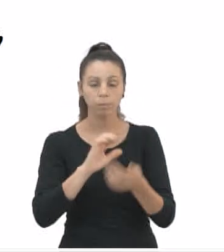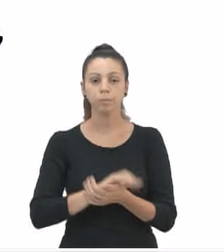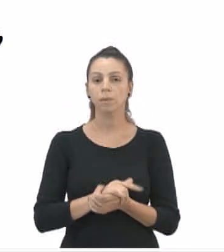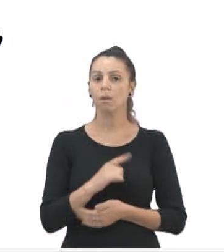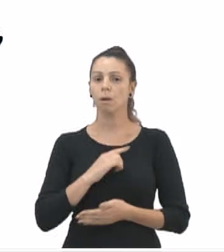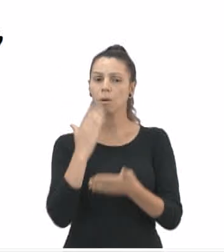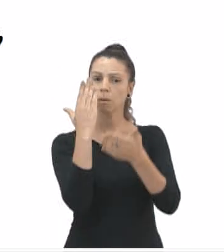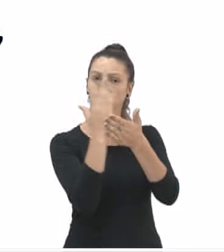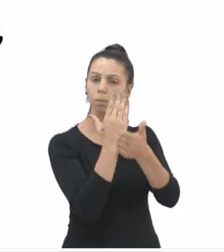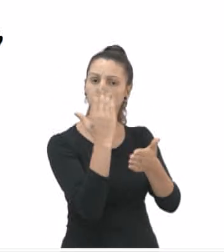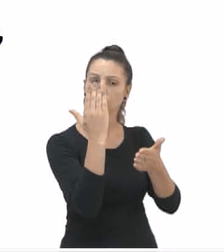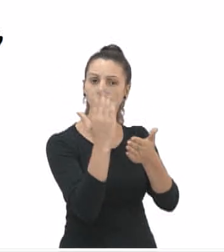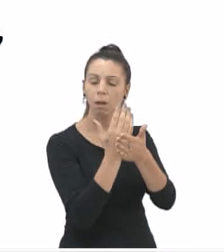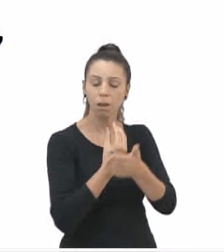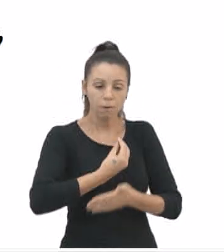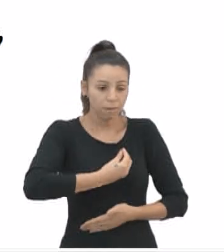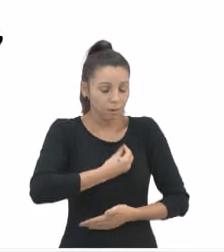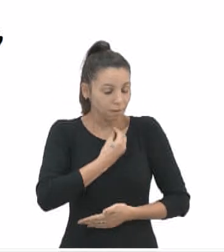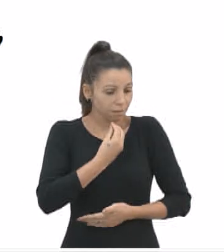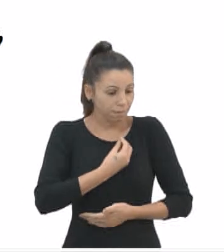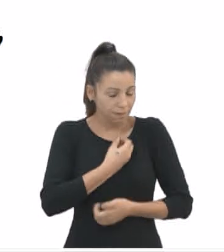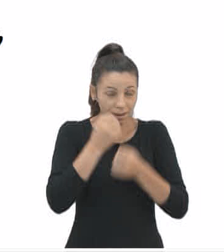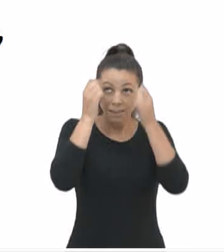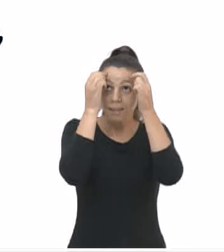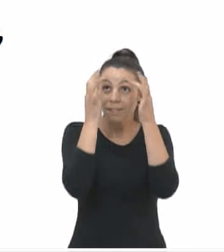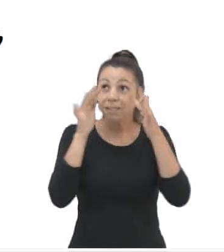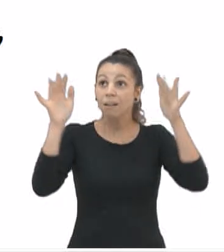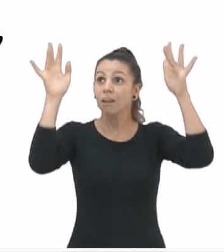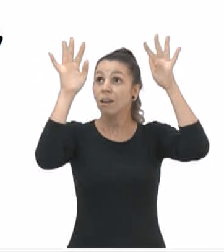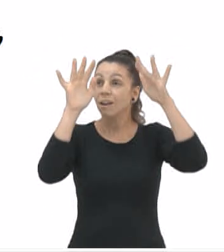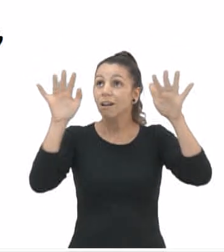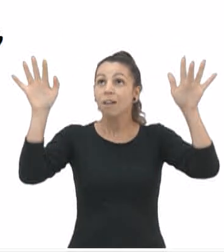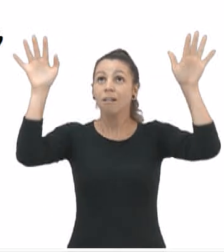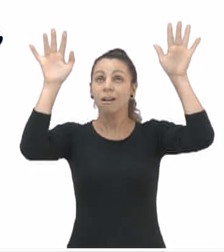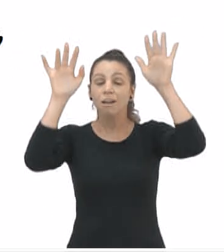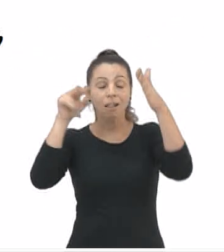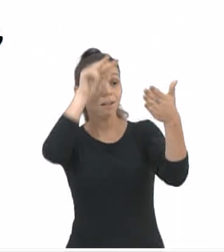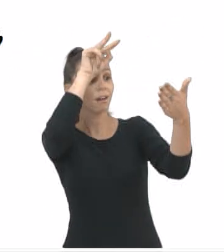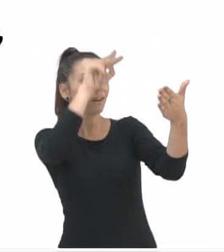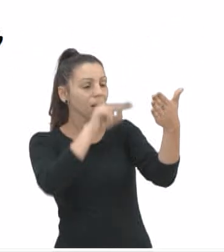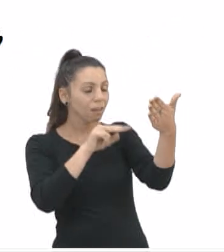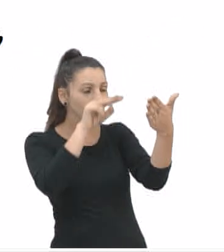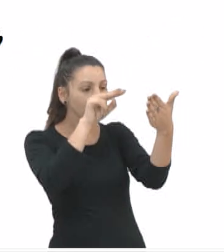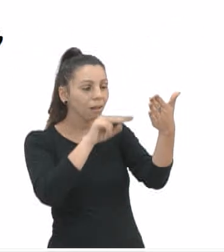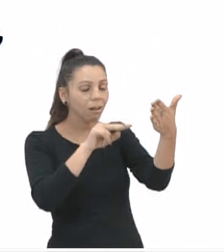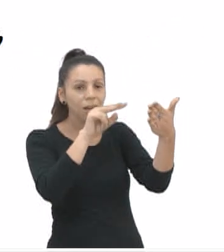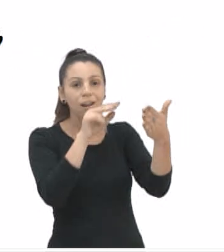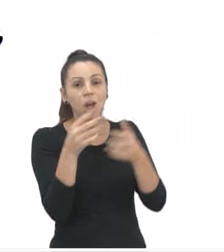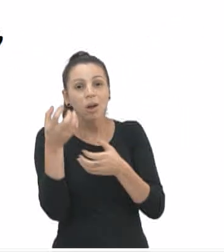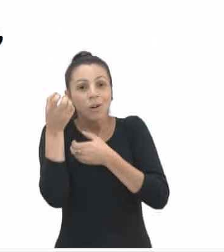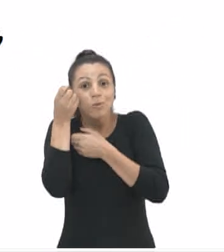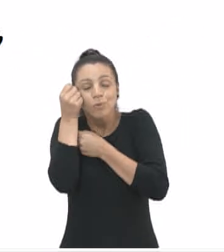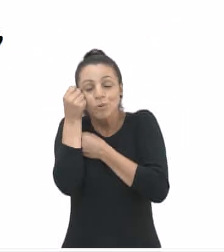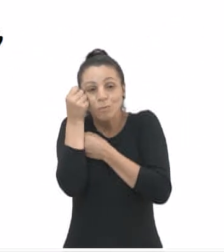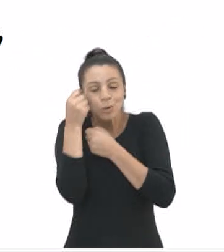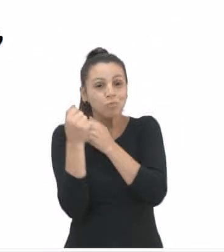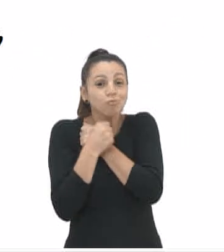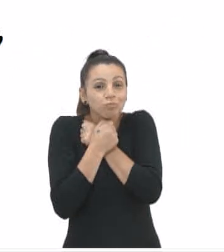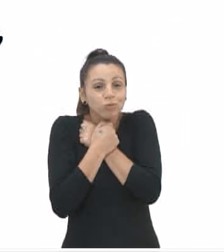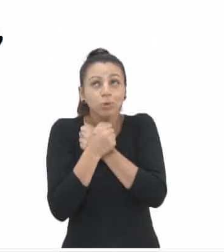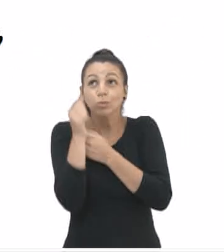para se ficar vivendo com ele, comendo, dormindo e